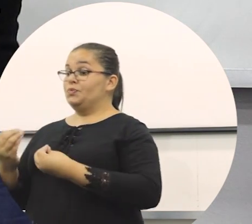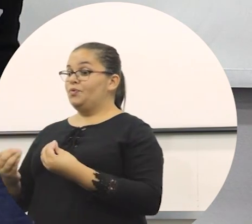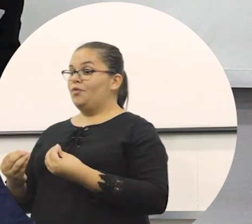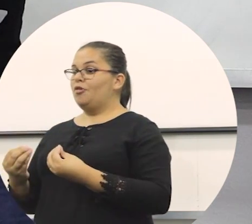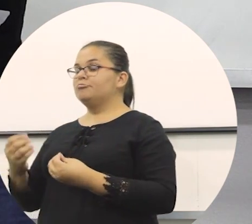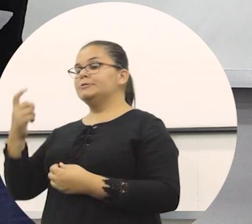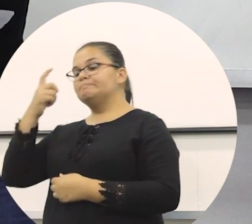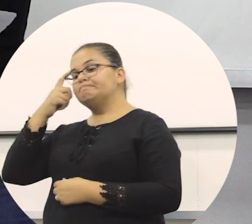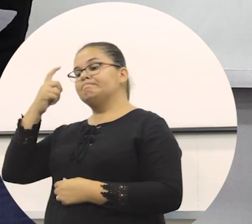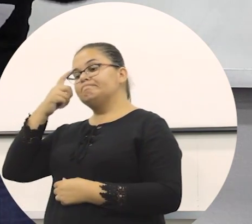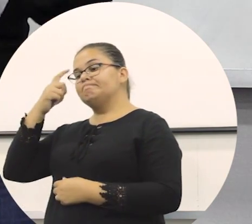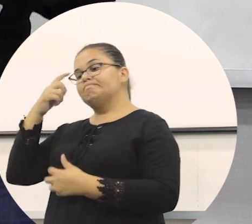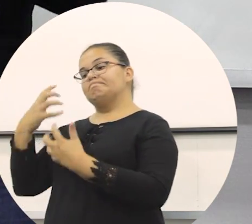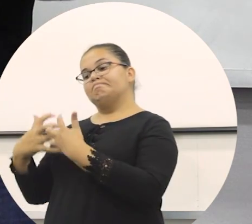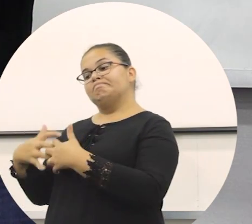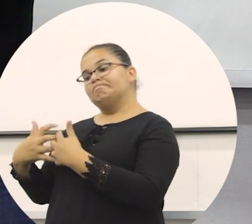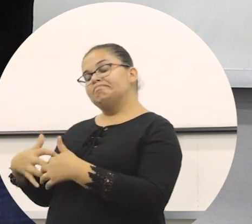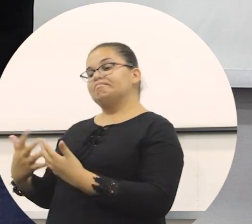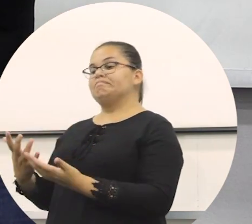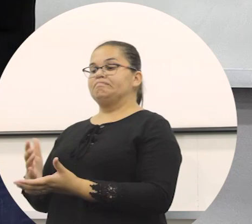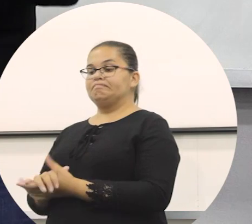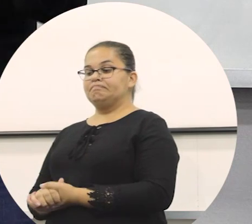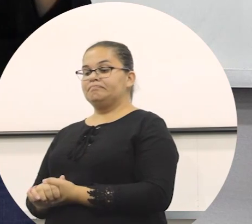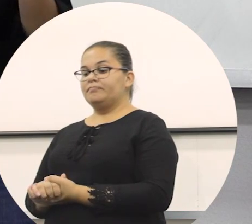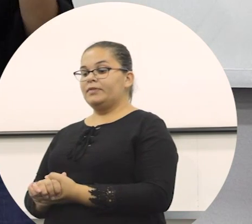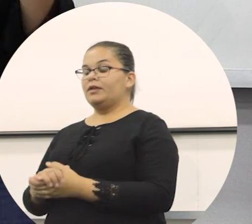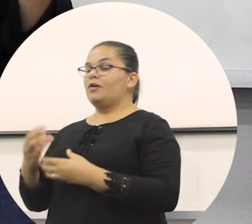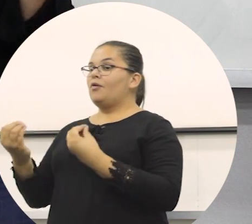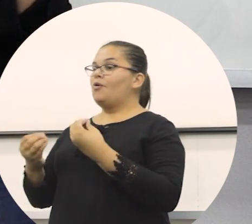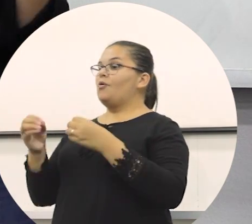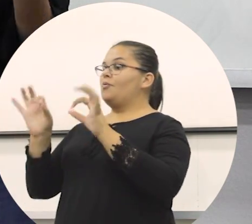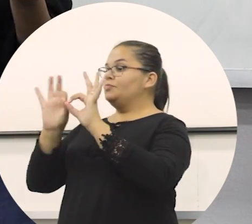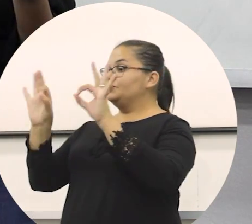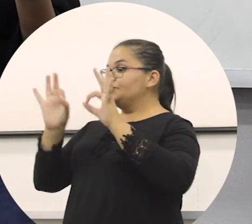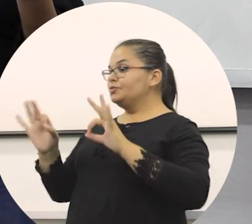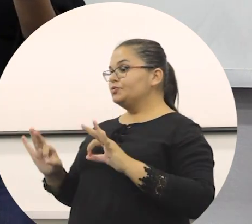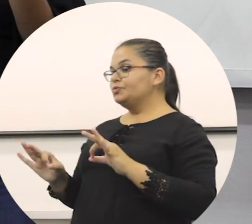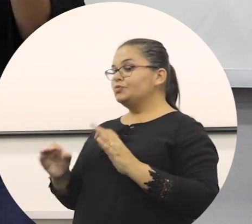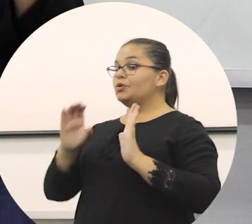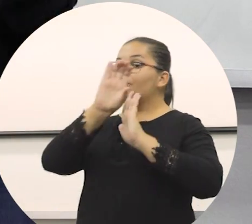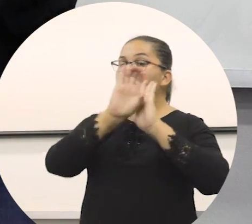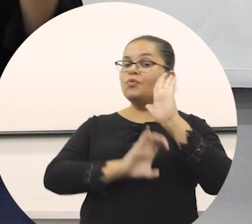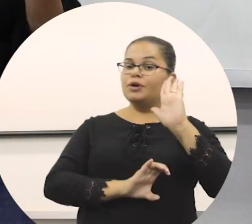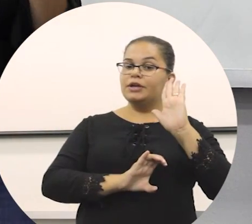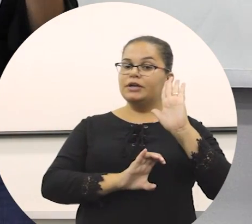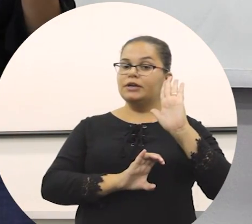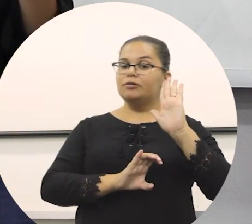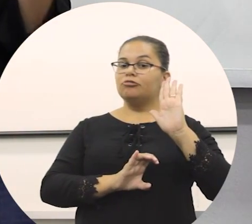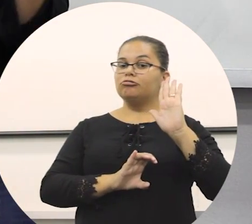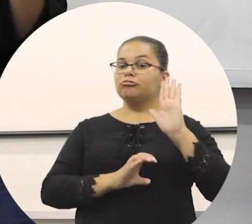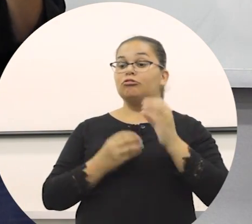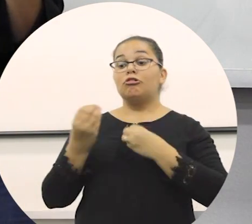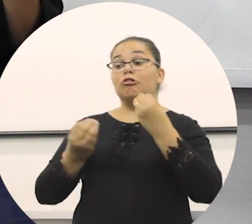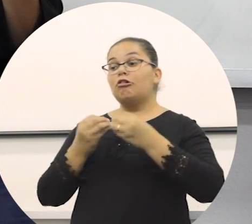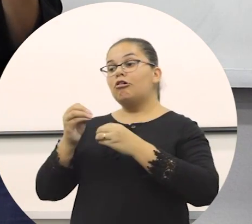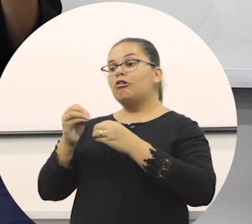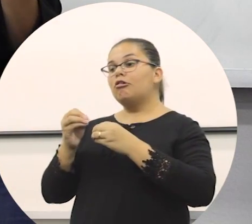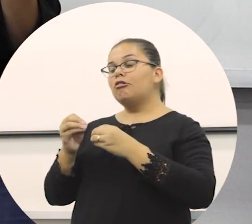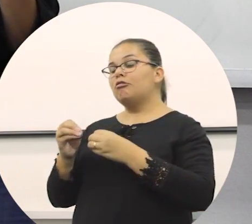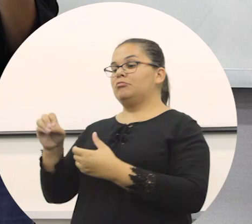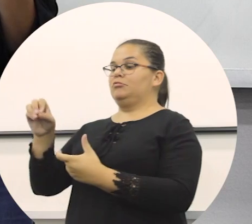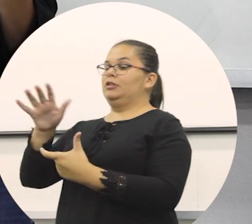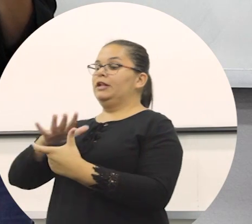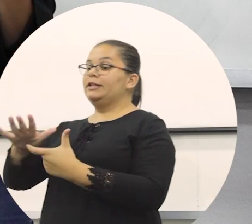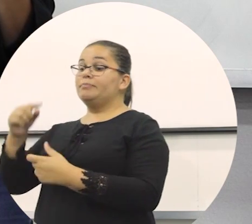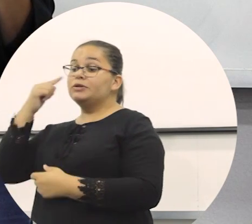que pensar bem, assim, nessa estrutura, que a gente vai fazer um currículo, como que a gente vai trabalhar esse letramento em